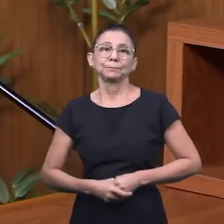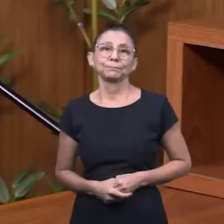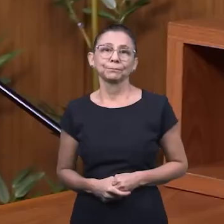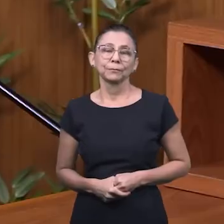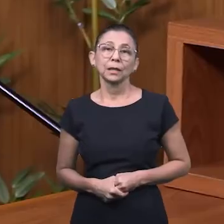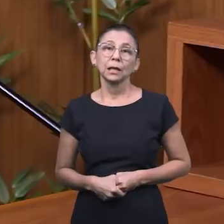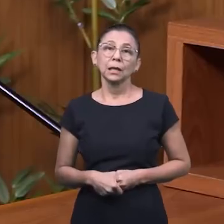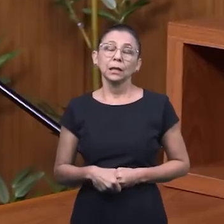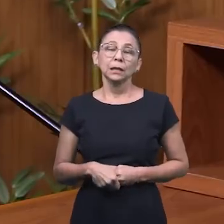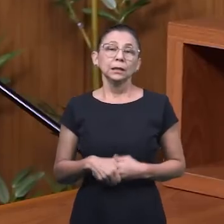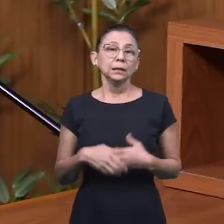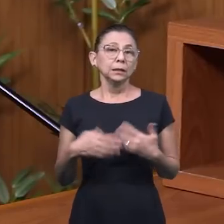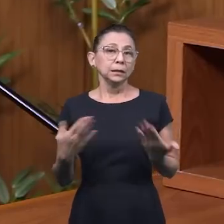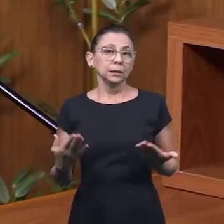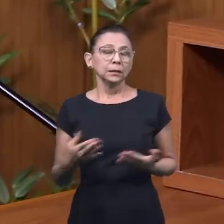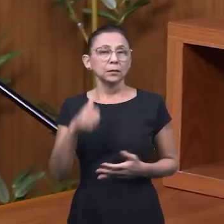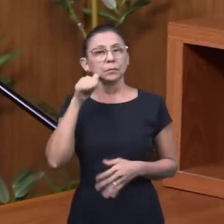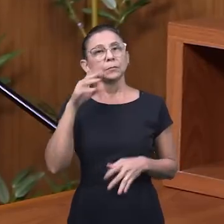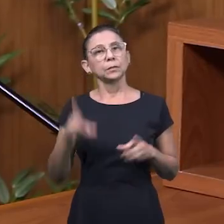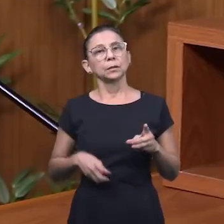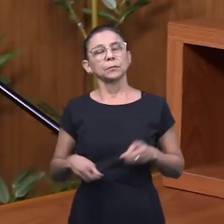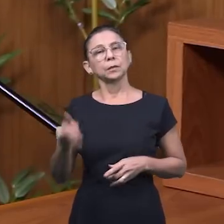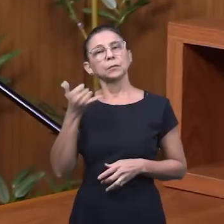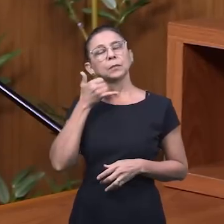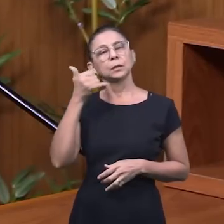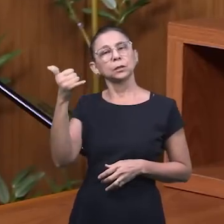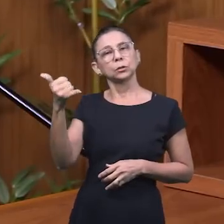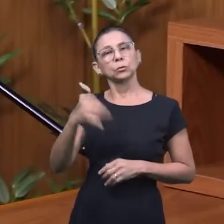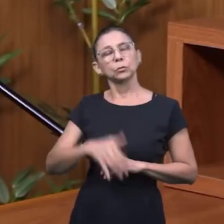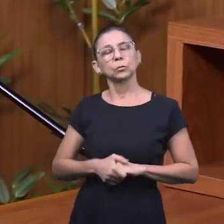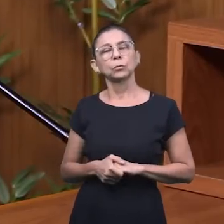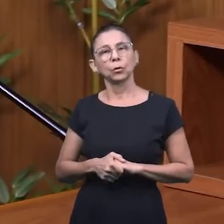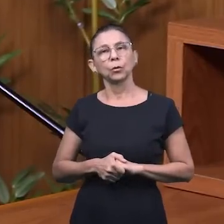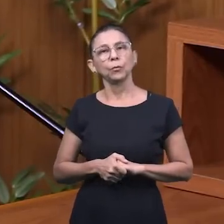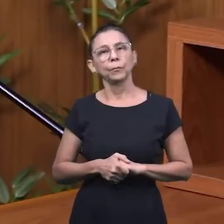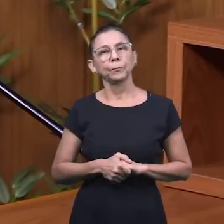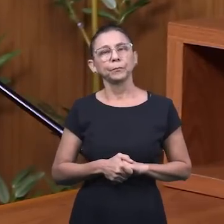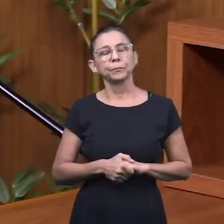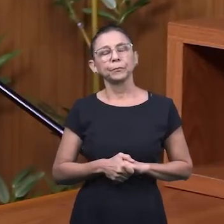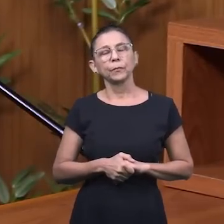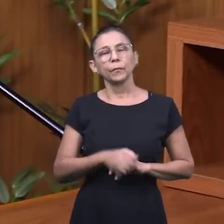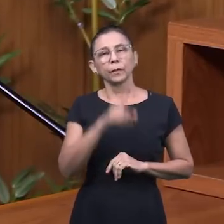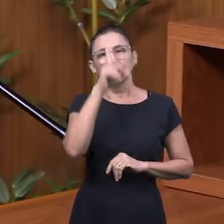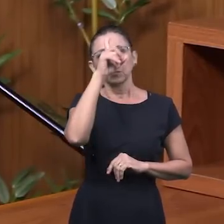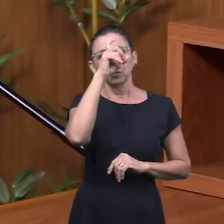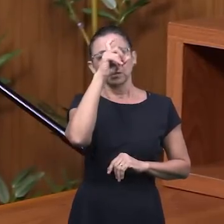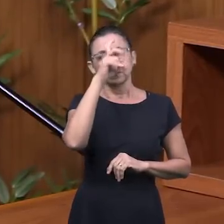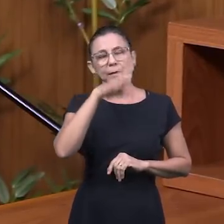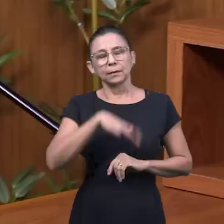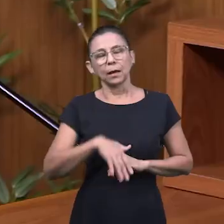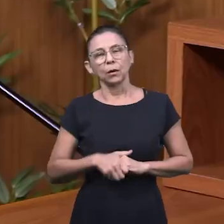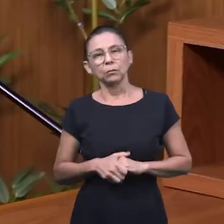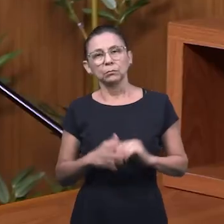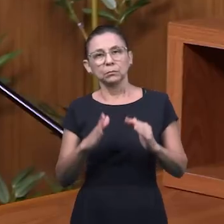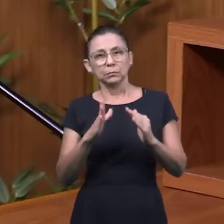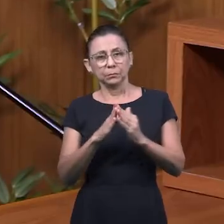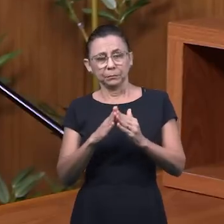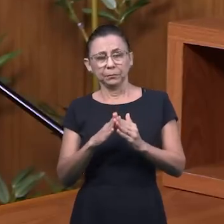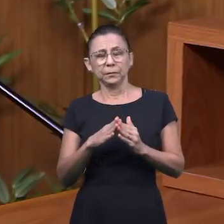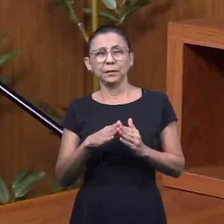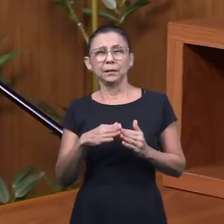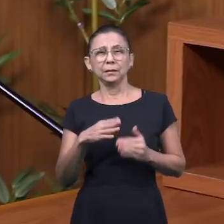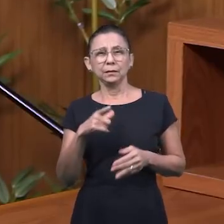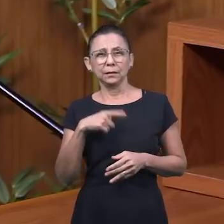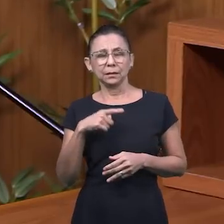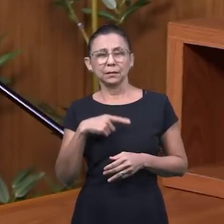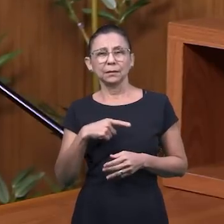uma UTI móvel. Minha prima ligou para o médico plantonista, um dos plantonistas do João 23, que é o que faz esse tipo